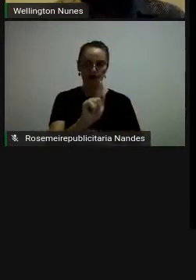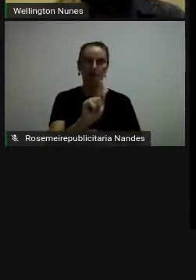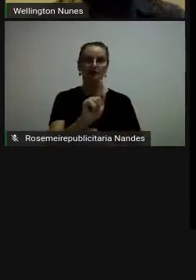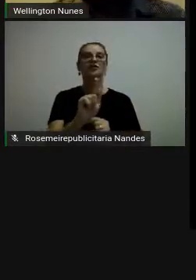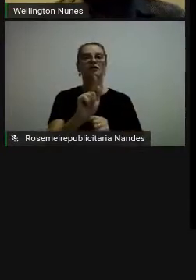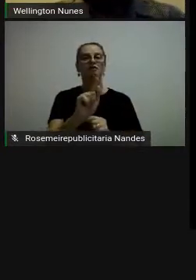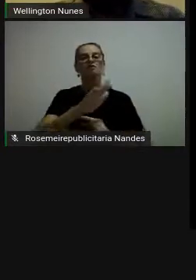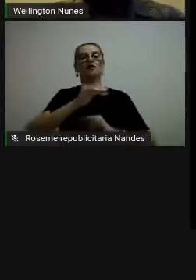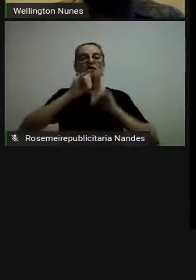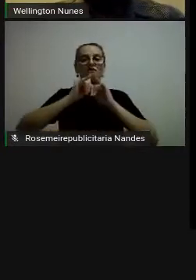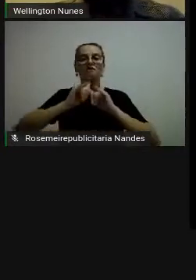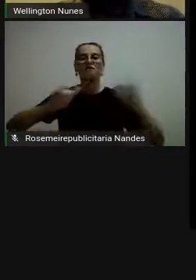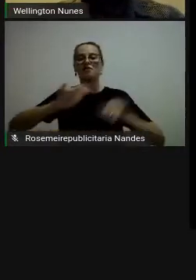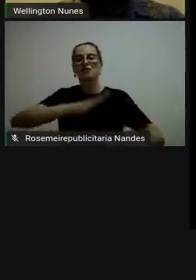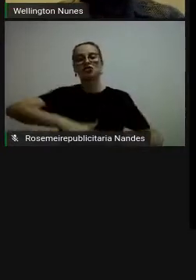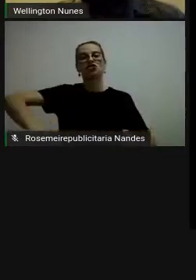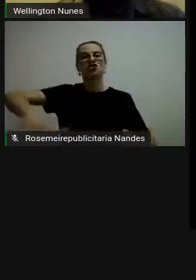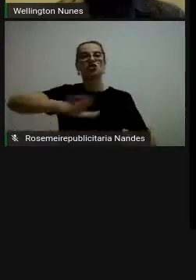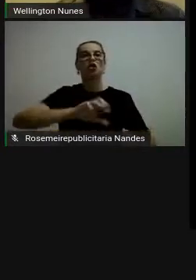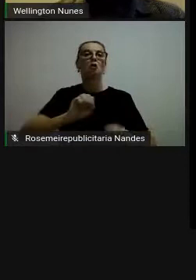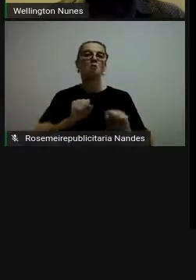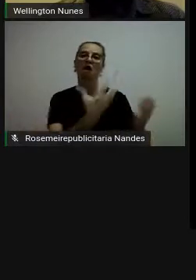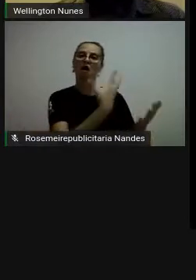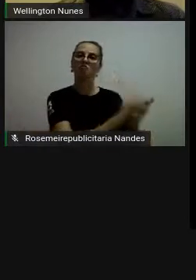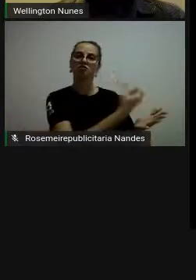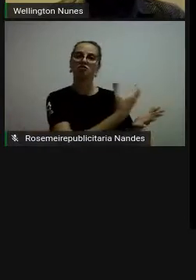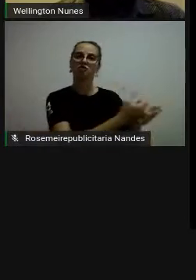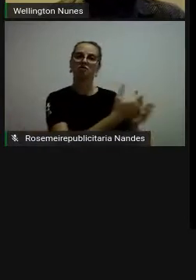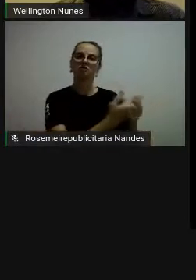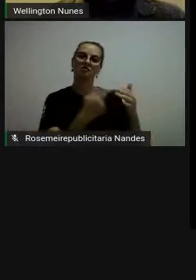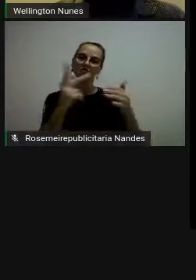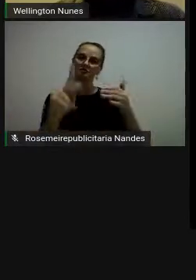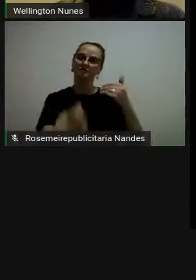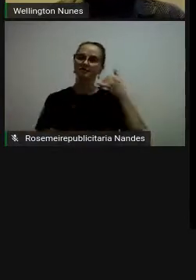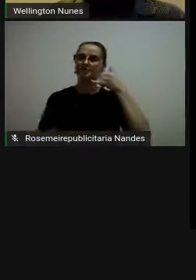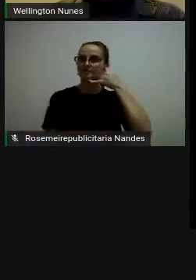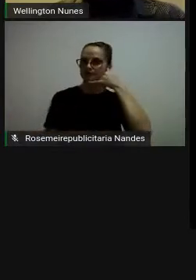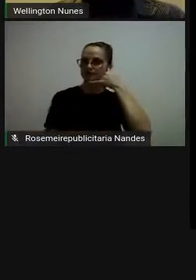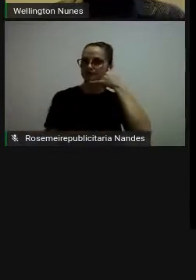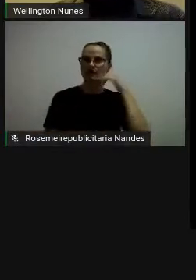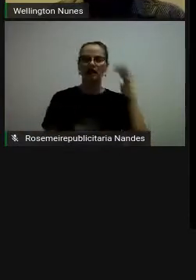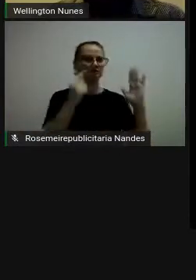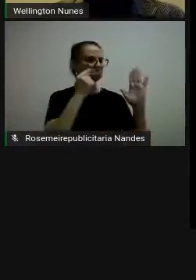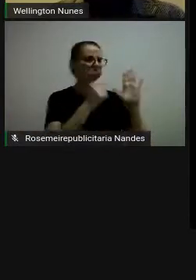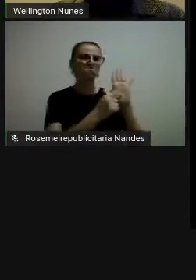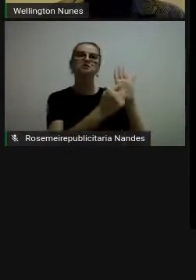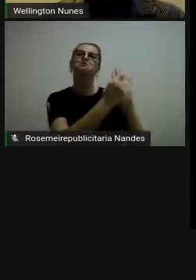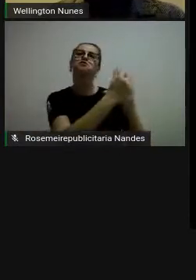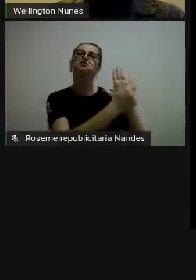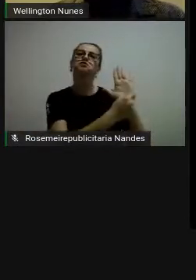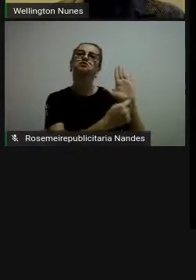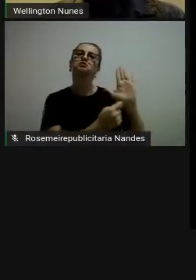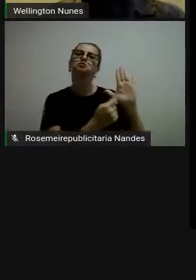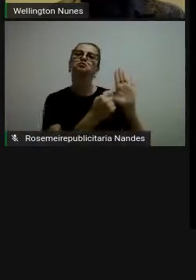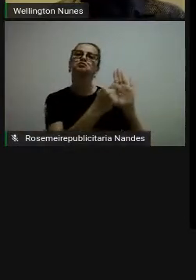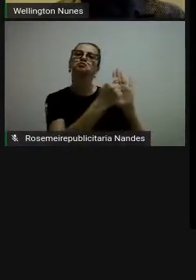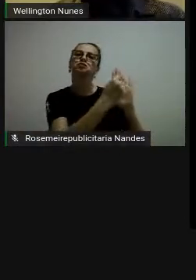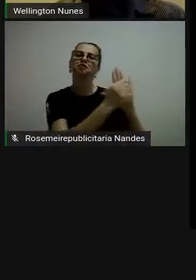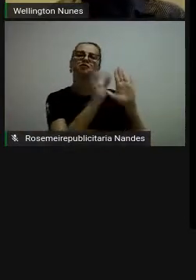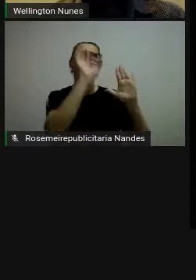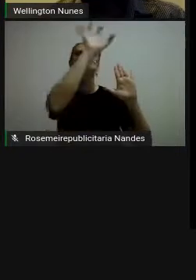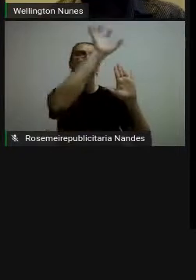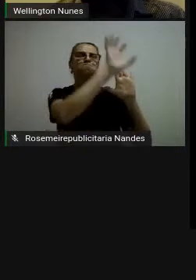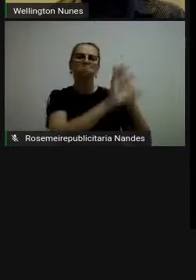que pode ser instalado no smartphone. Aqui mostrando pontos, né? Aqui mostrando